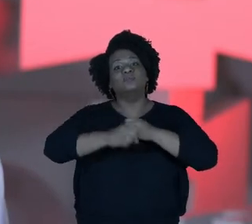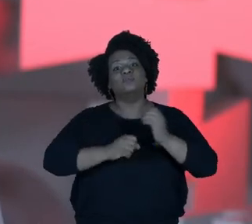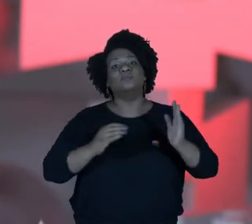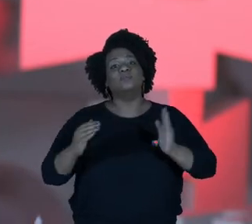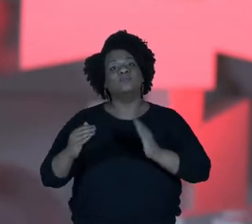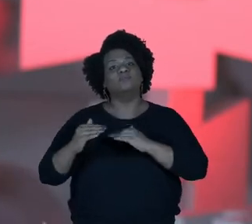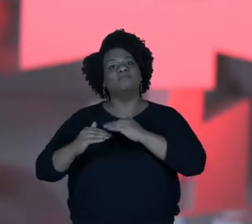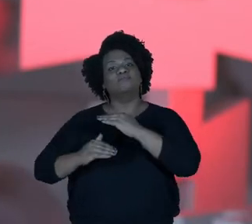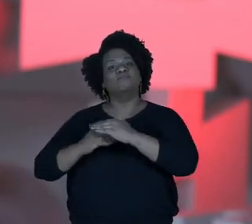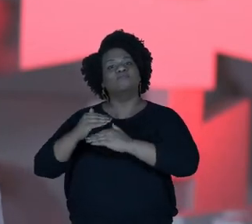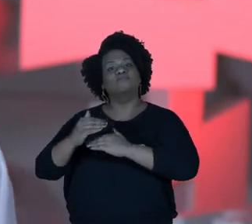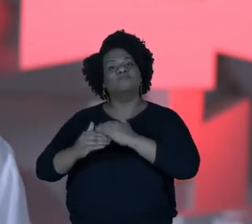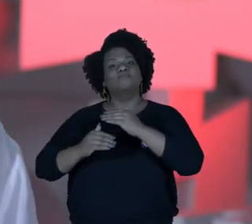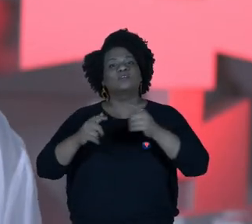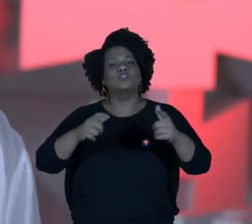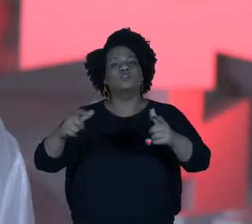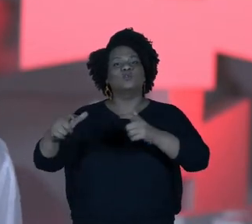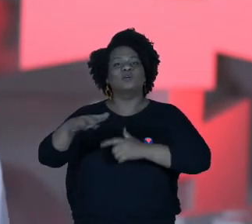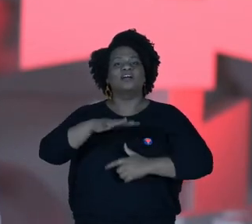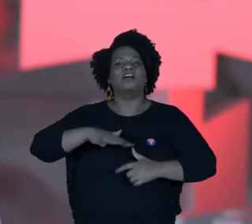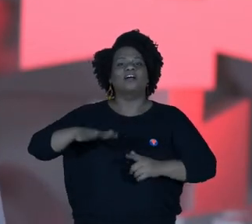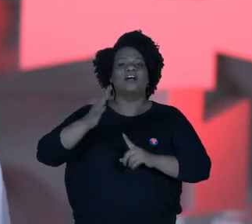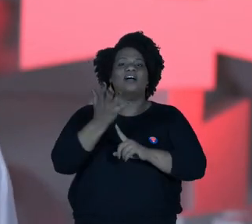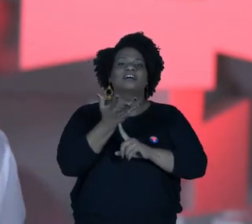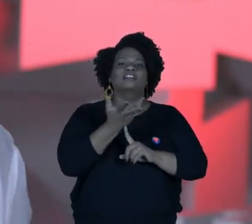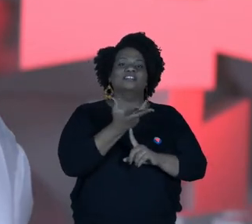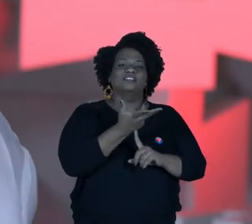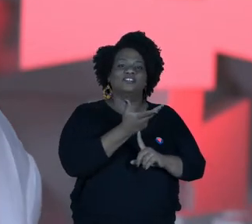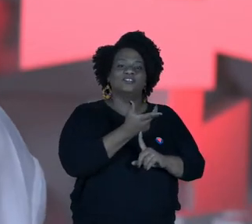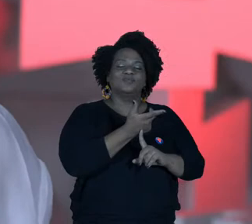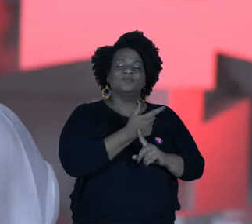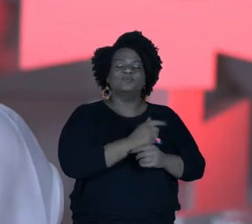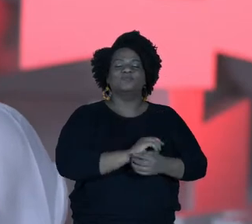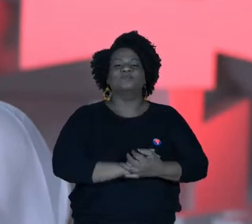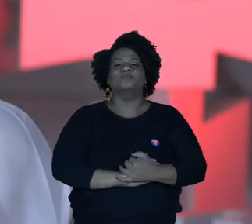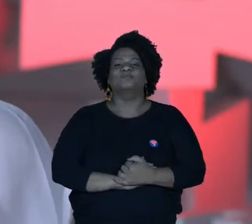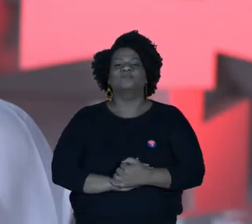da espacialidade na obra de arte. Bom,